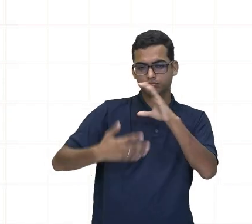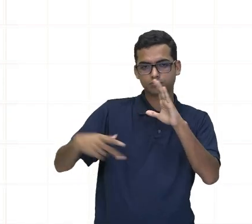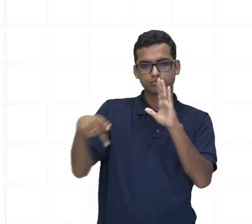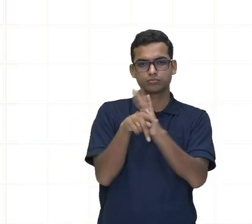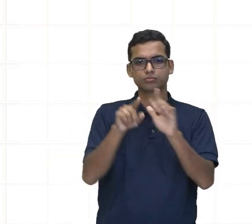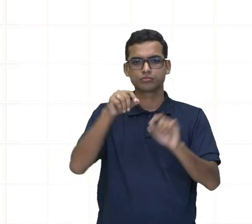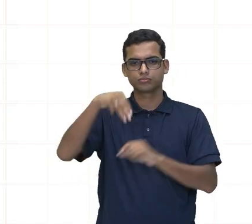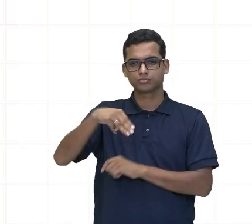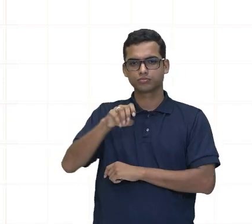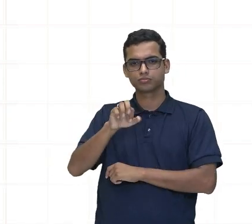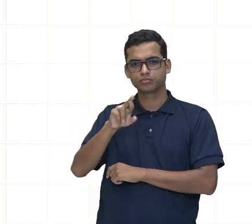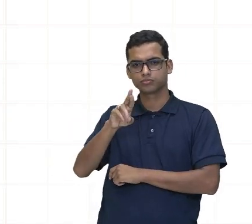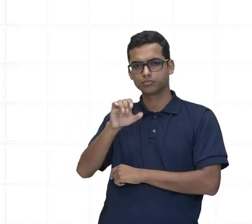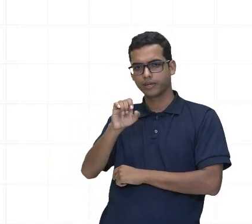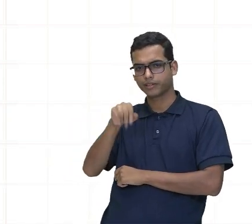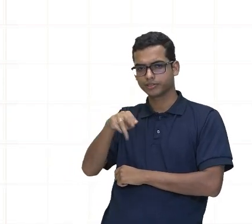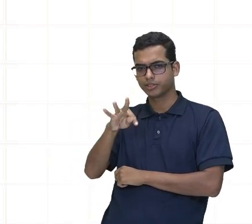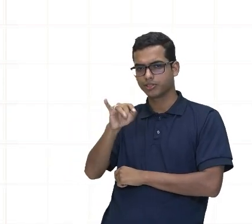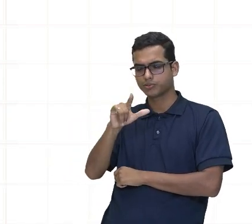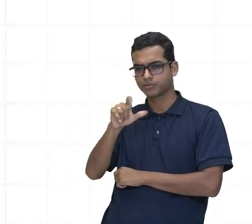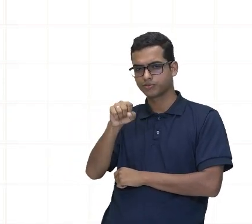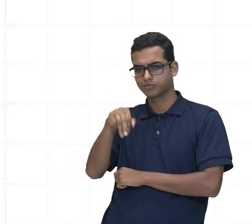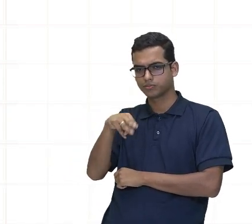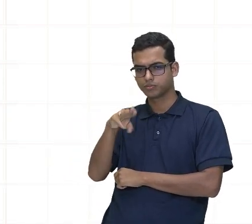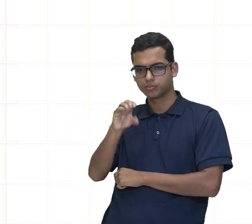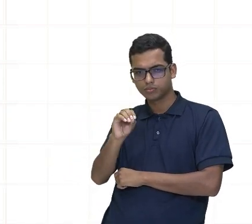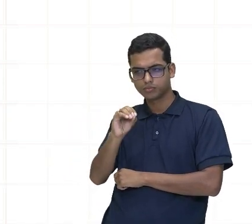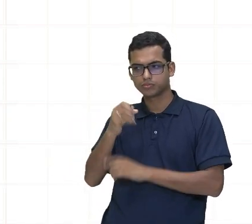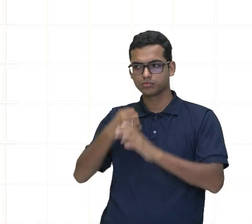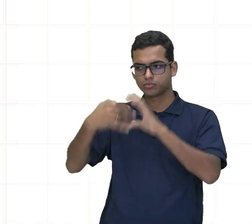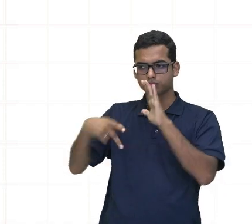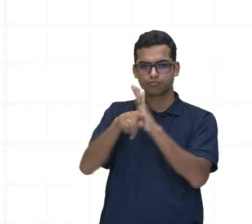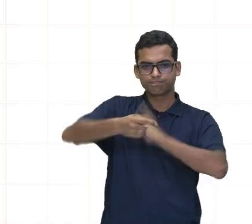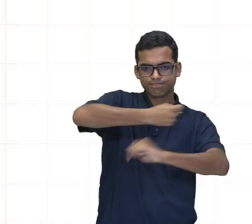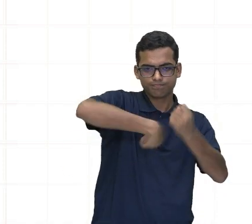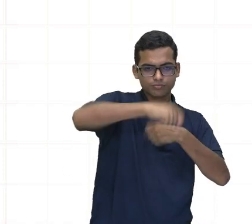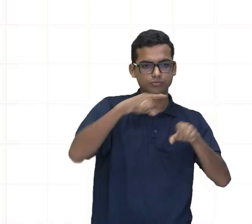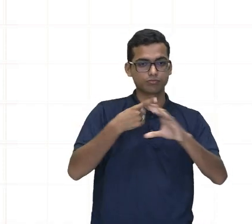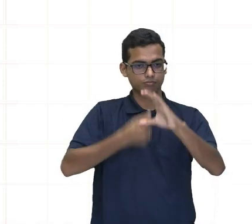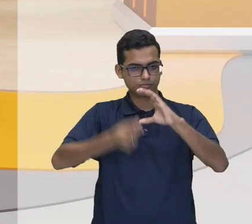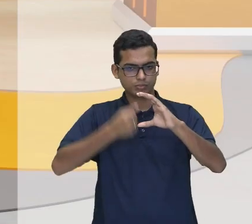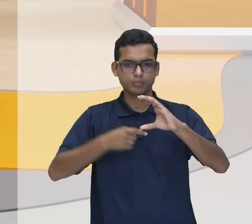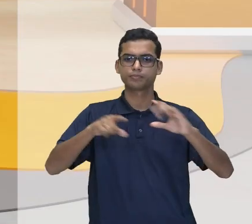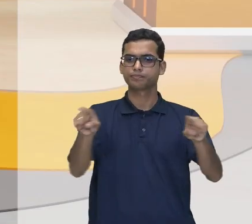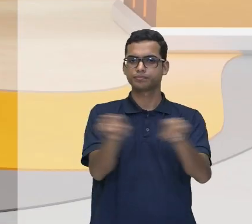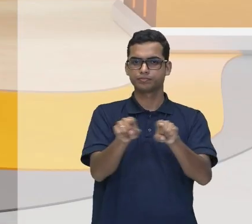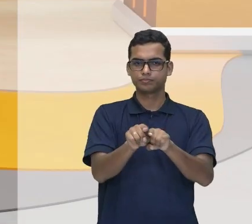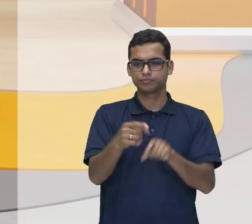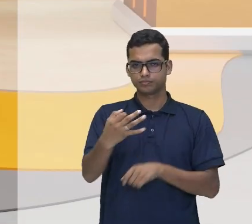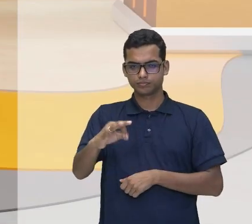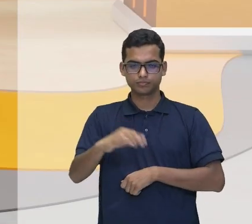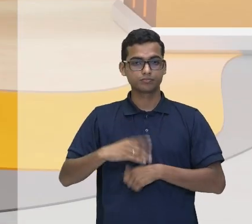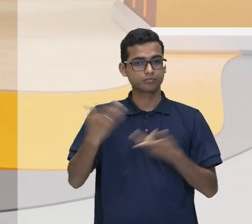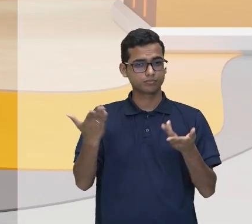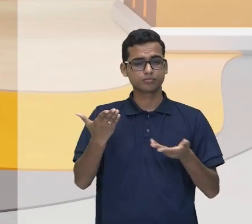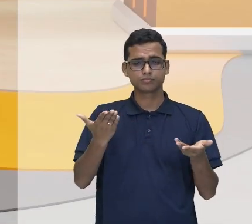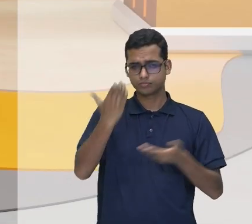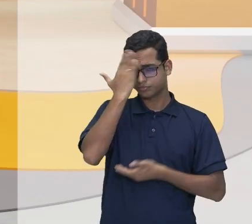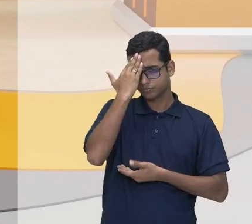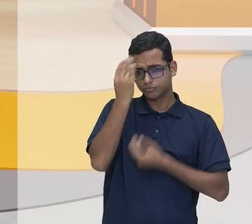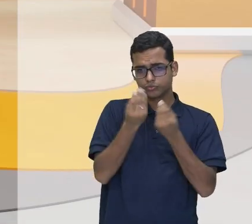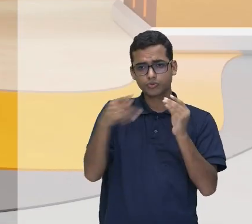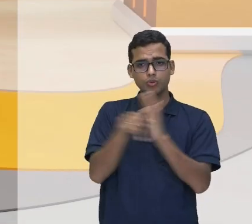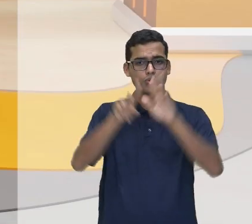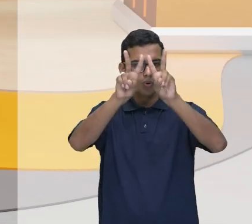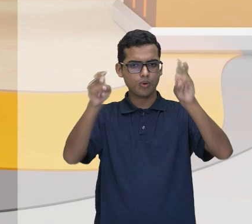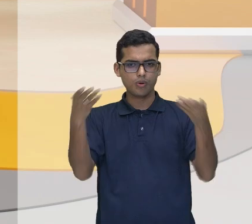conhecimento. Caracterização do mercantilismo, caracterização do capitalismo. Agora que vocês já conhecem o objeto de conhecimento da nossa